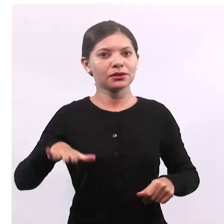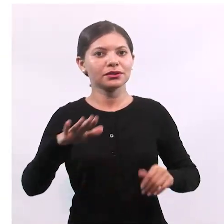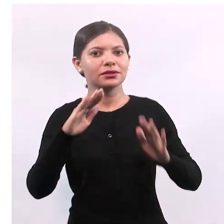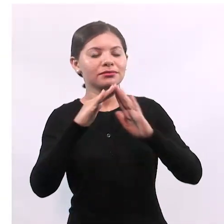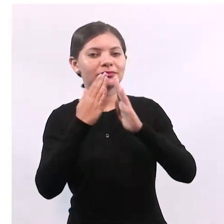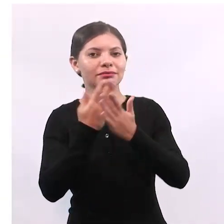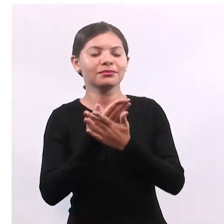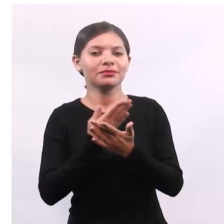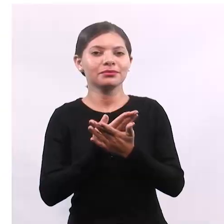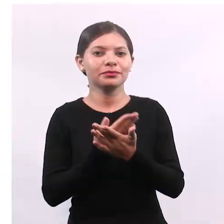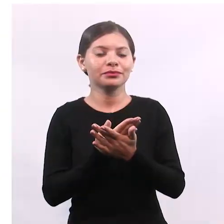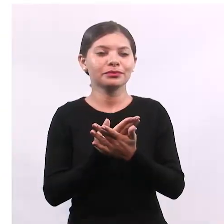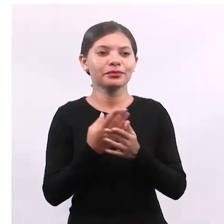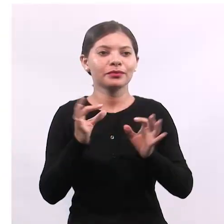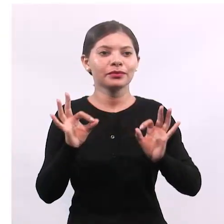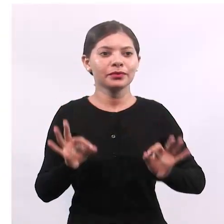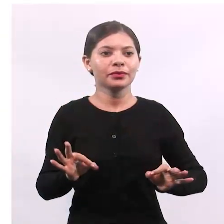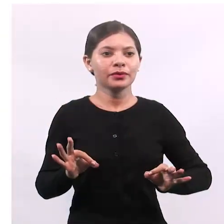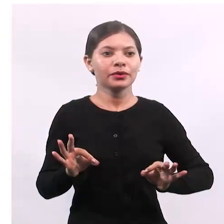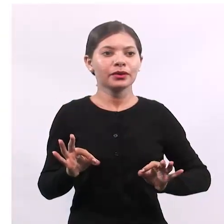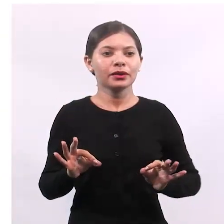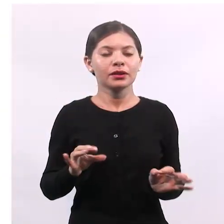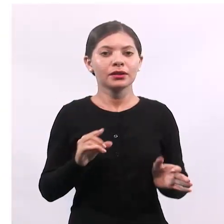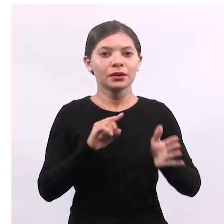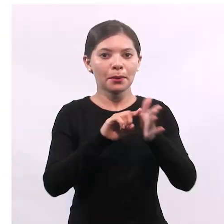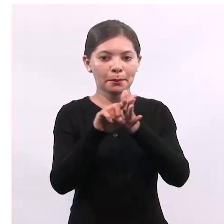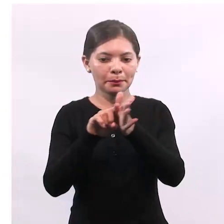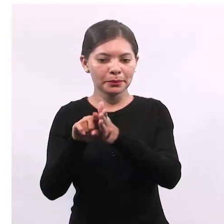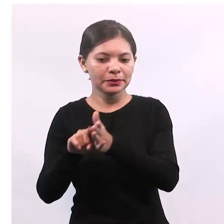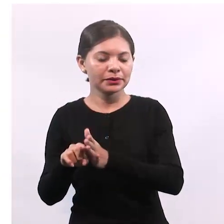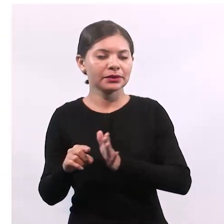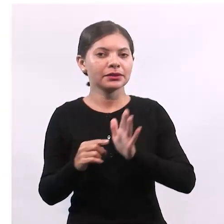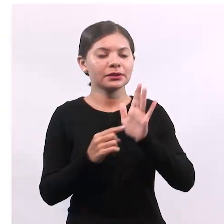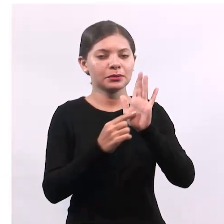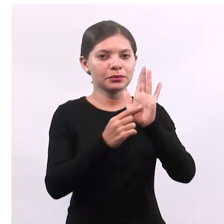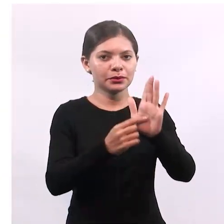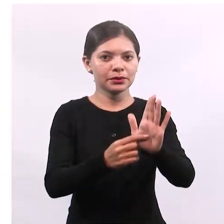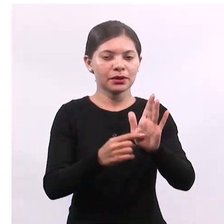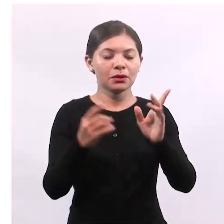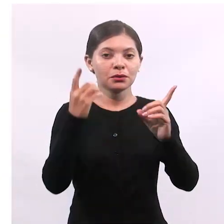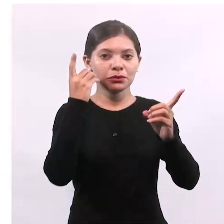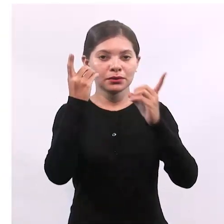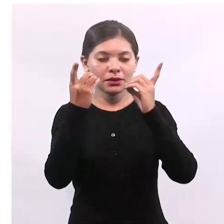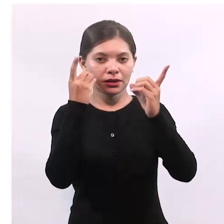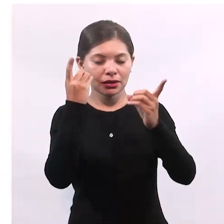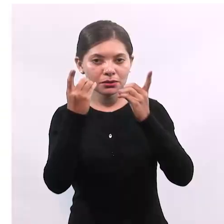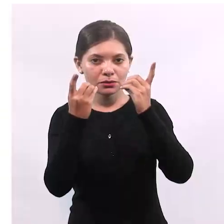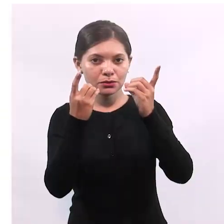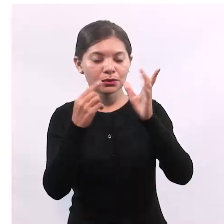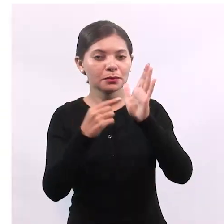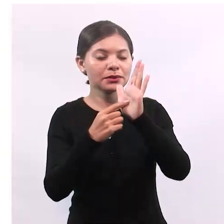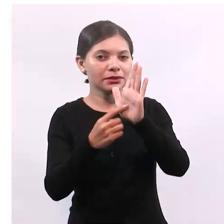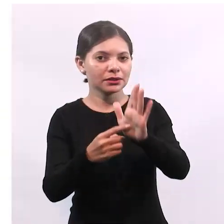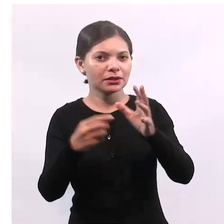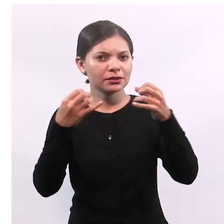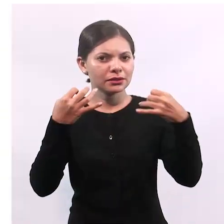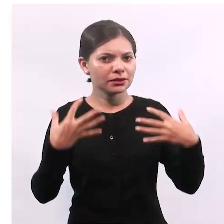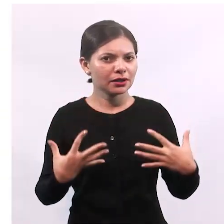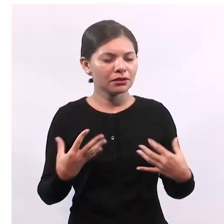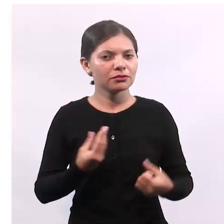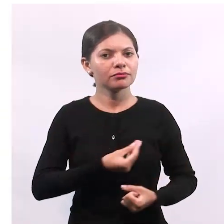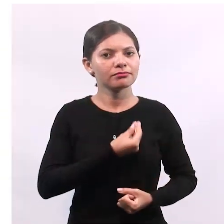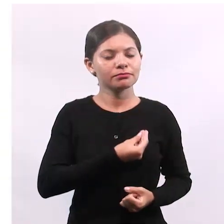certo então não é uma pesquisa amostral então os dados apresentados descrevem a realidade